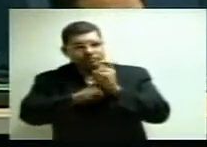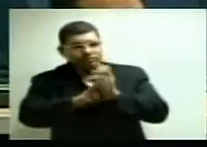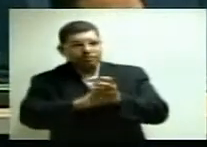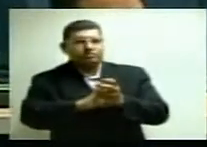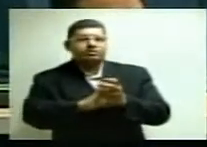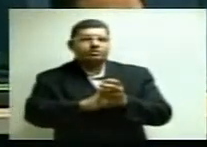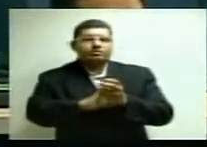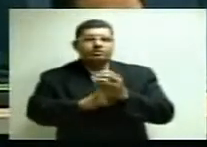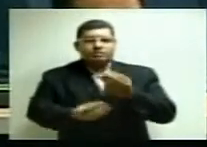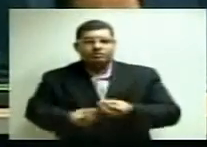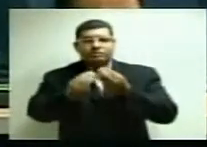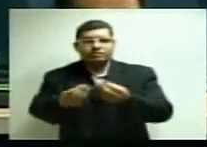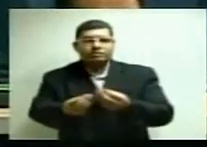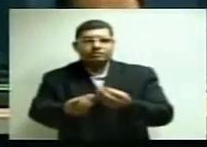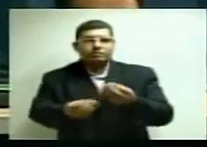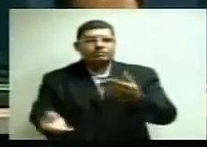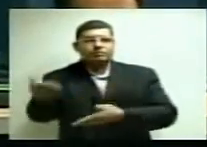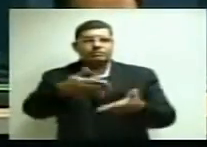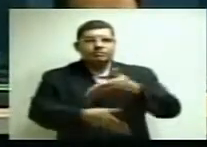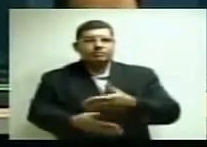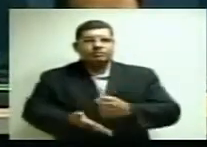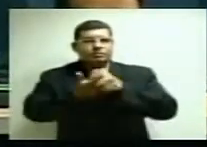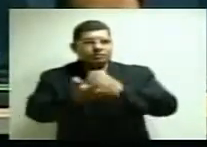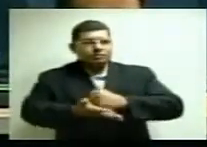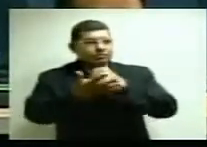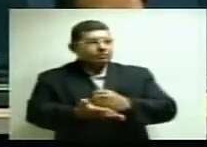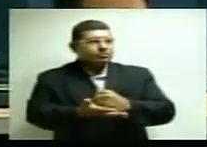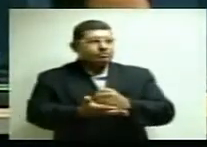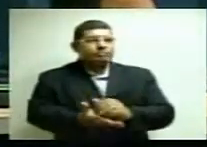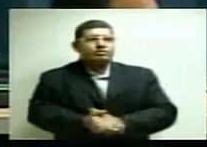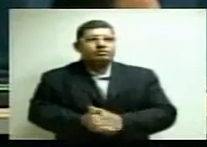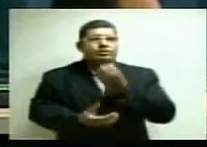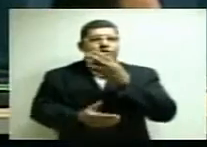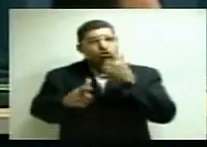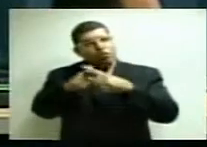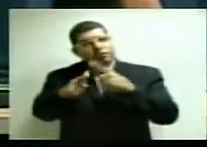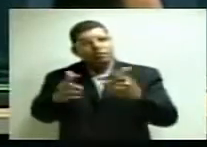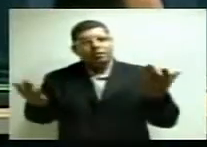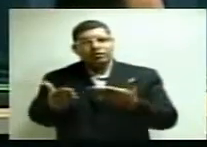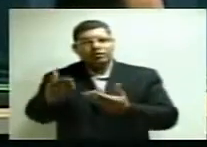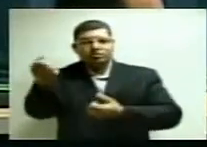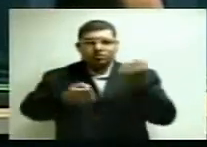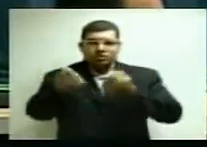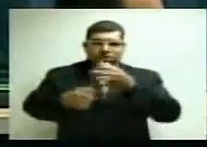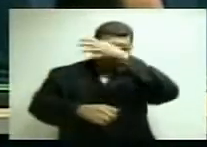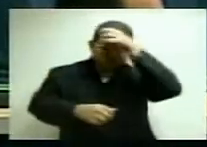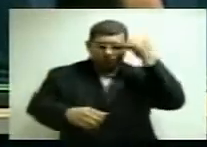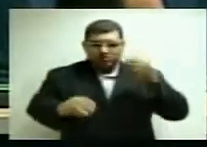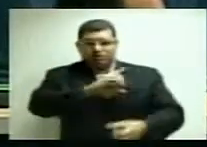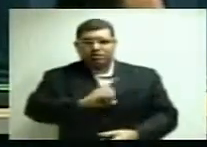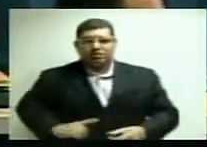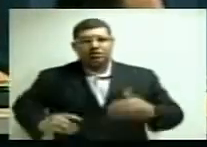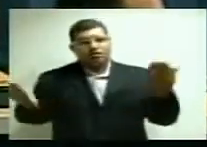Legislativa, oferecer a sua parcela de contribuição. A situação do trânsito de Manaus, deputado Marco